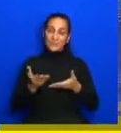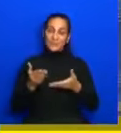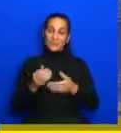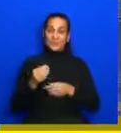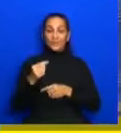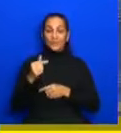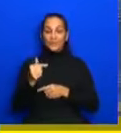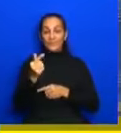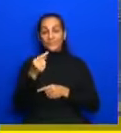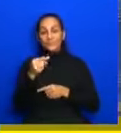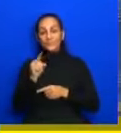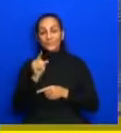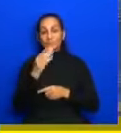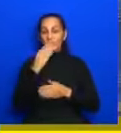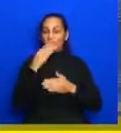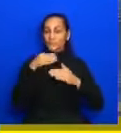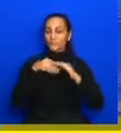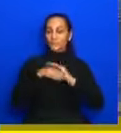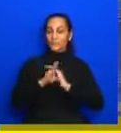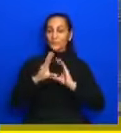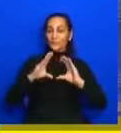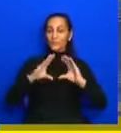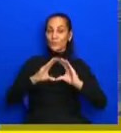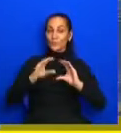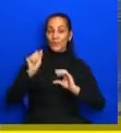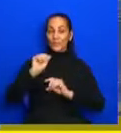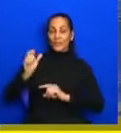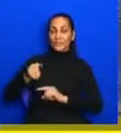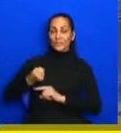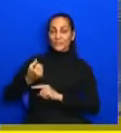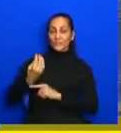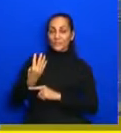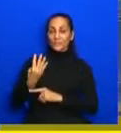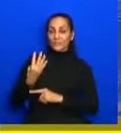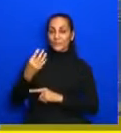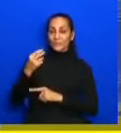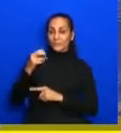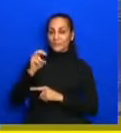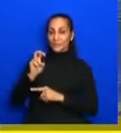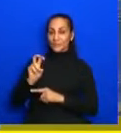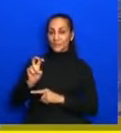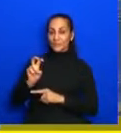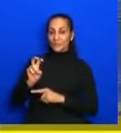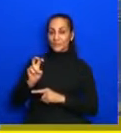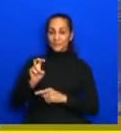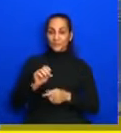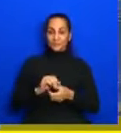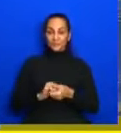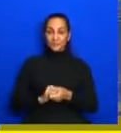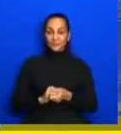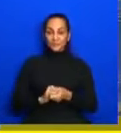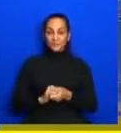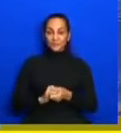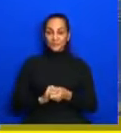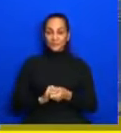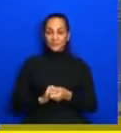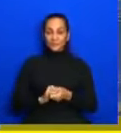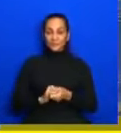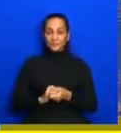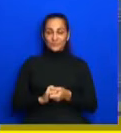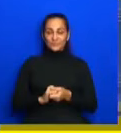o sétimo e último número da Time Mania, bola azul 45, azul